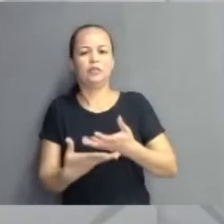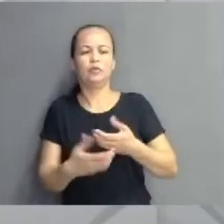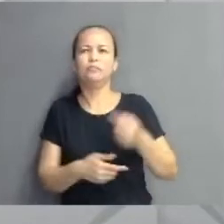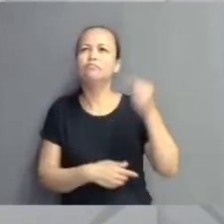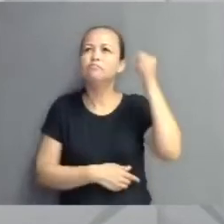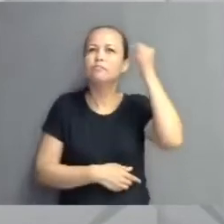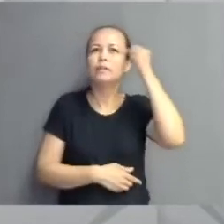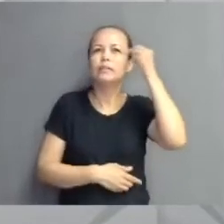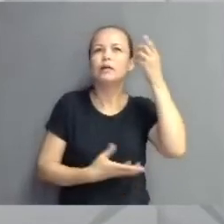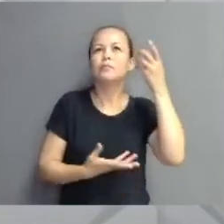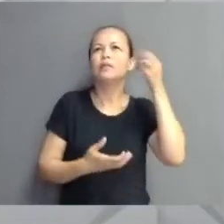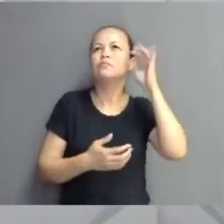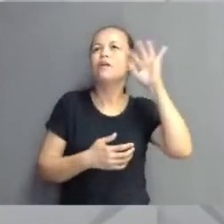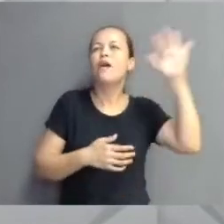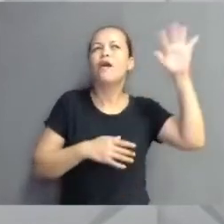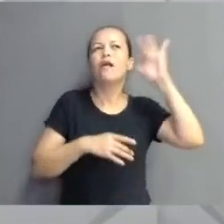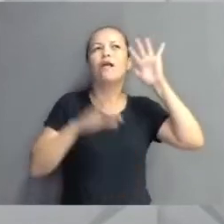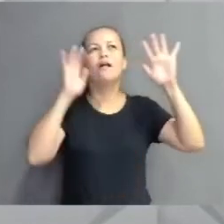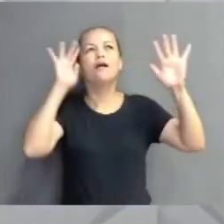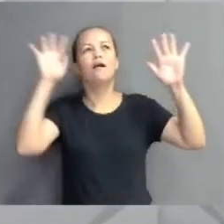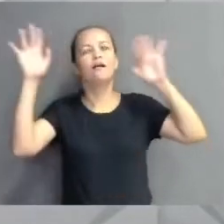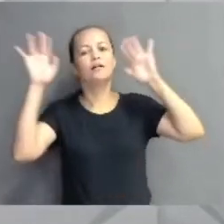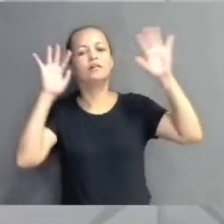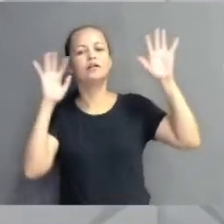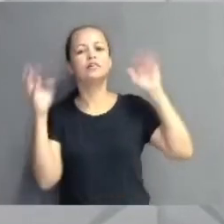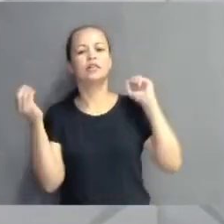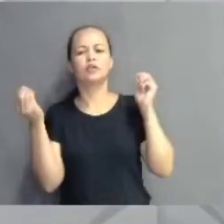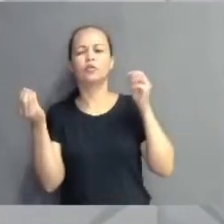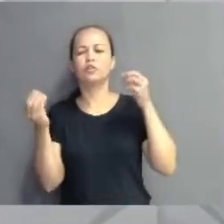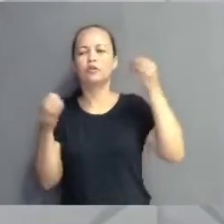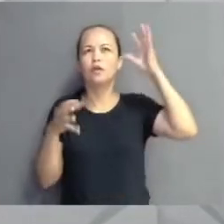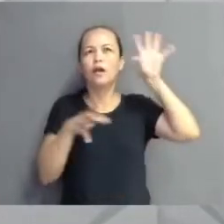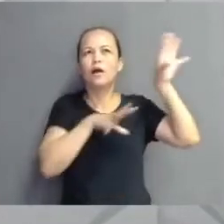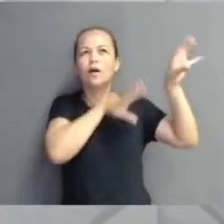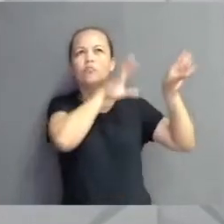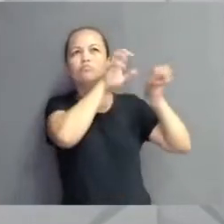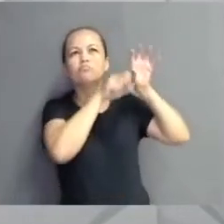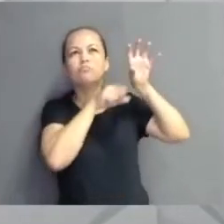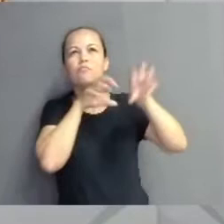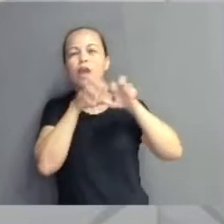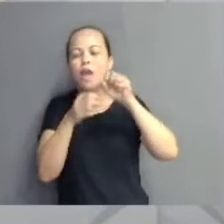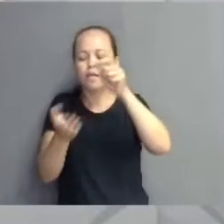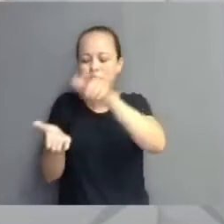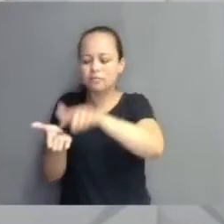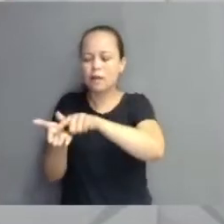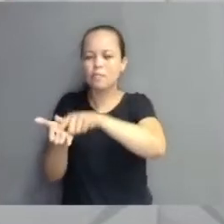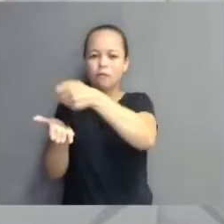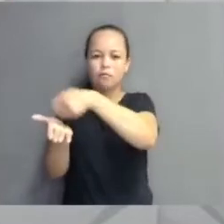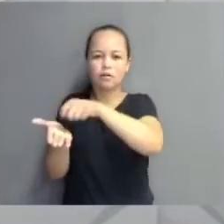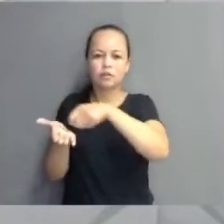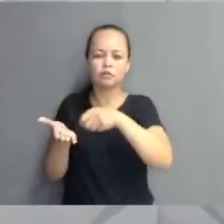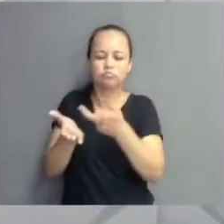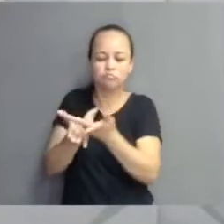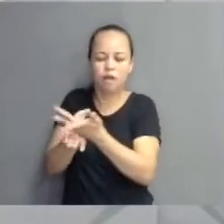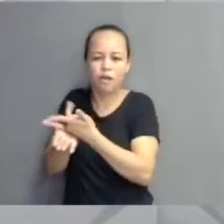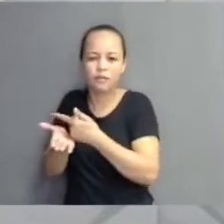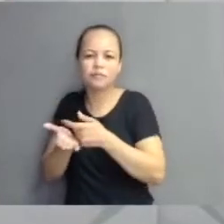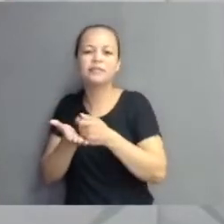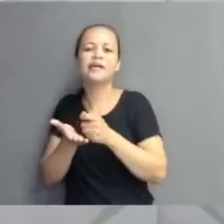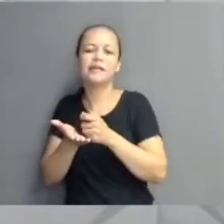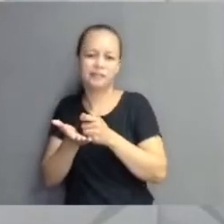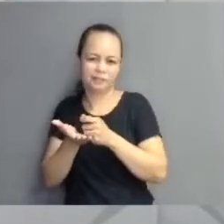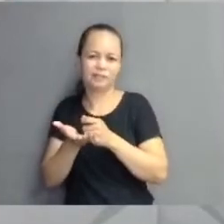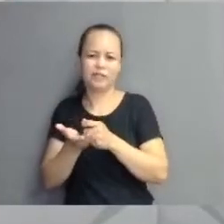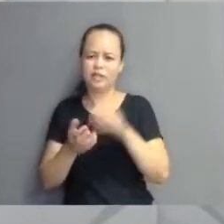memória da nossa imaginação que a gente coloca ali naquela folha de papel e faz aquele desenho bem bonito e isso